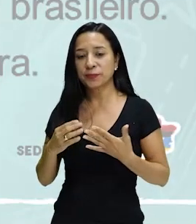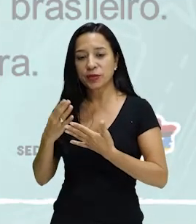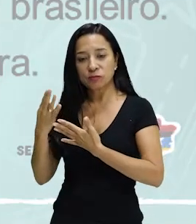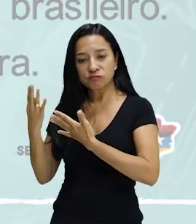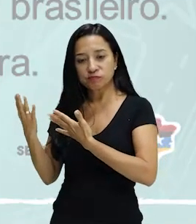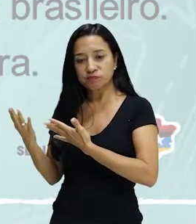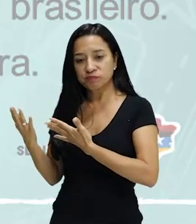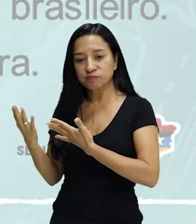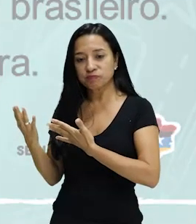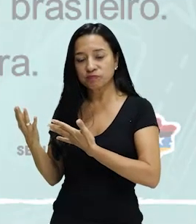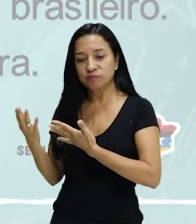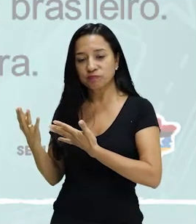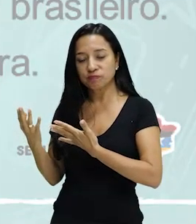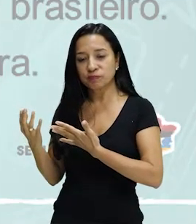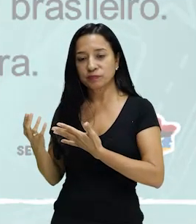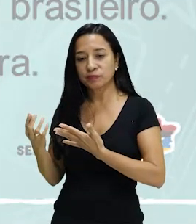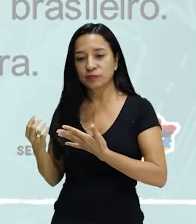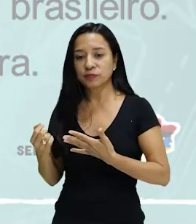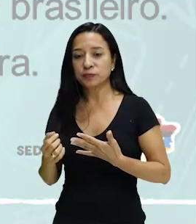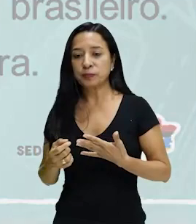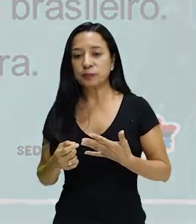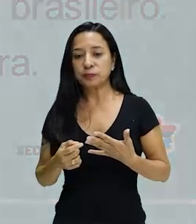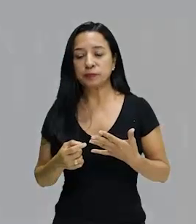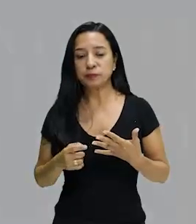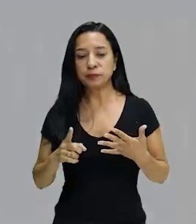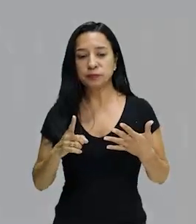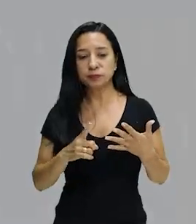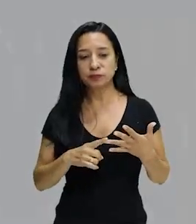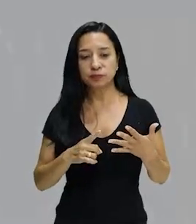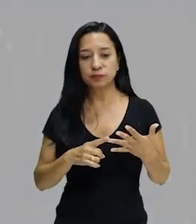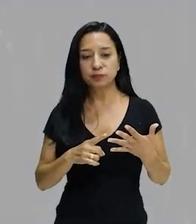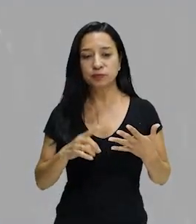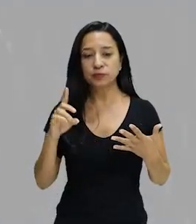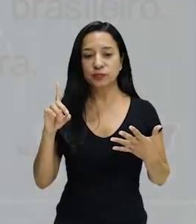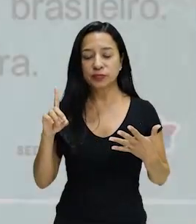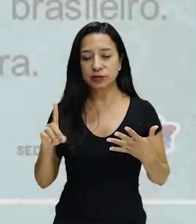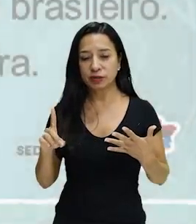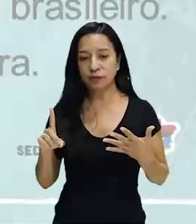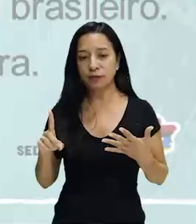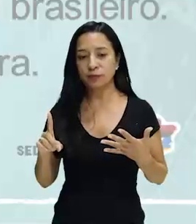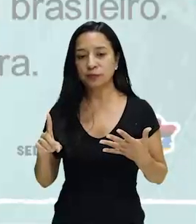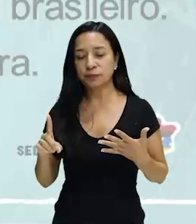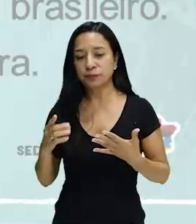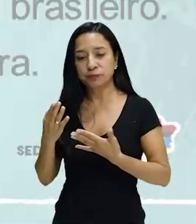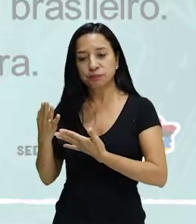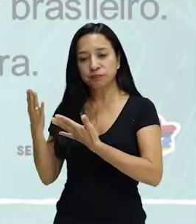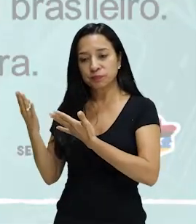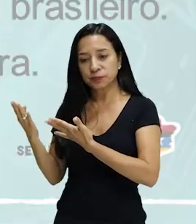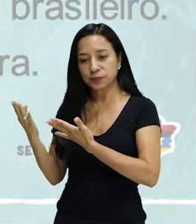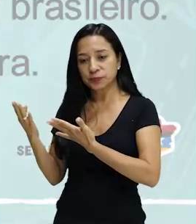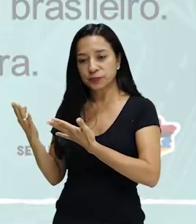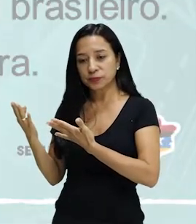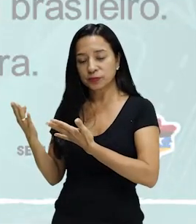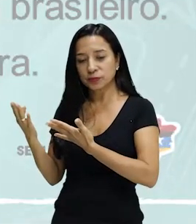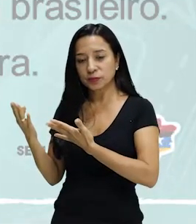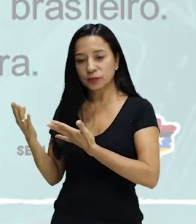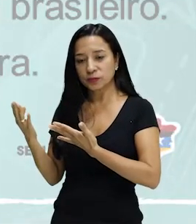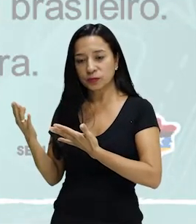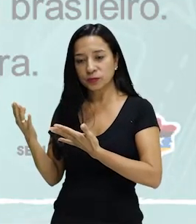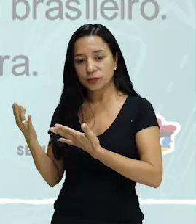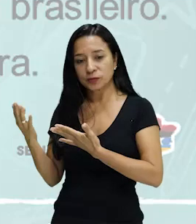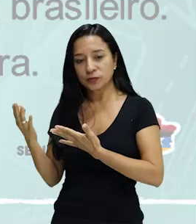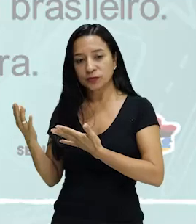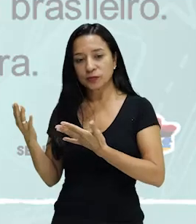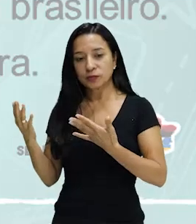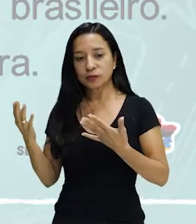do filme O Jardineiro Fiel, cujo diretor é um brasileiro. A sociedade brasileira quer a paz, anseia